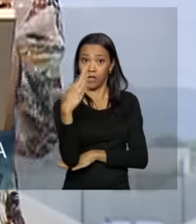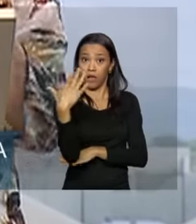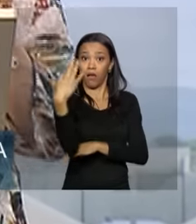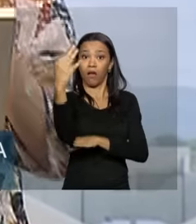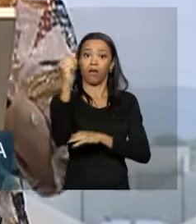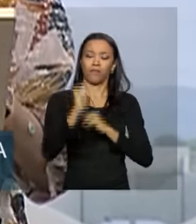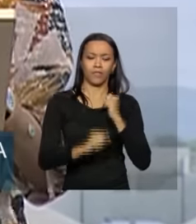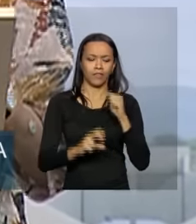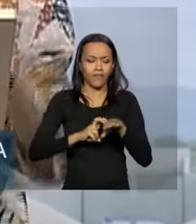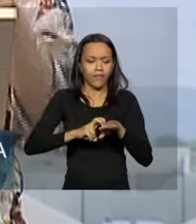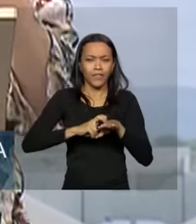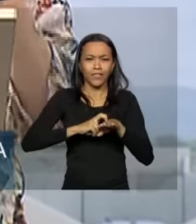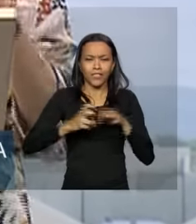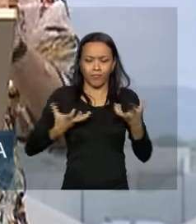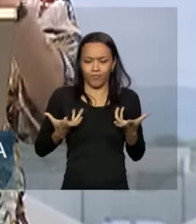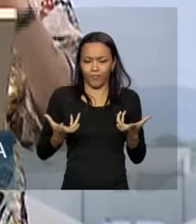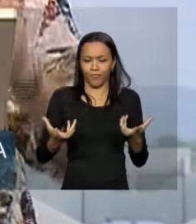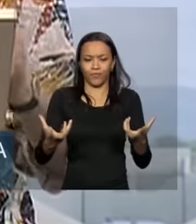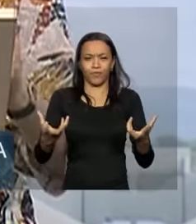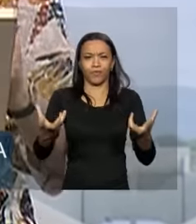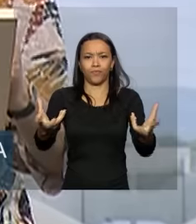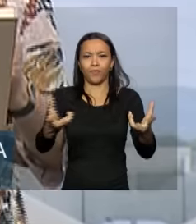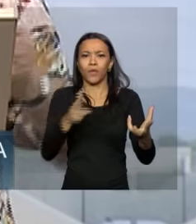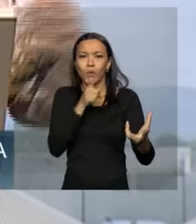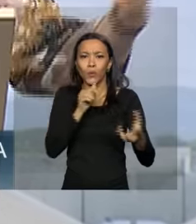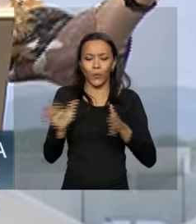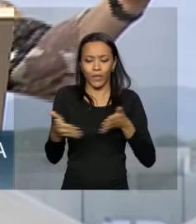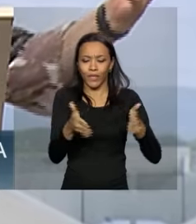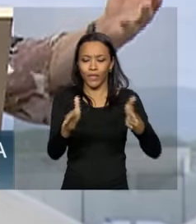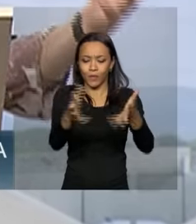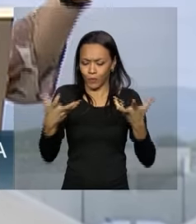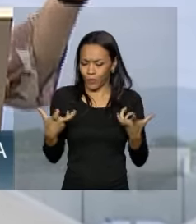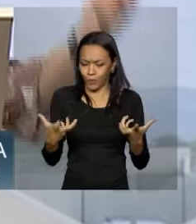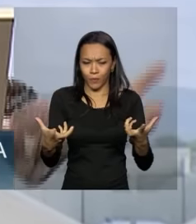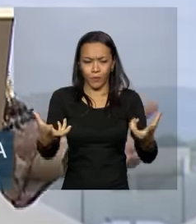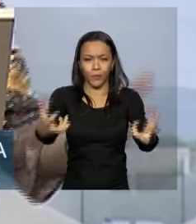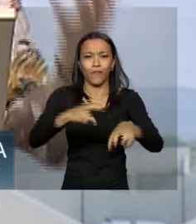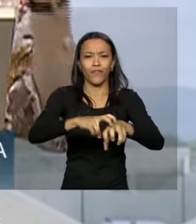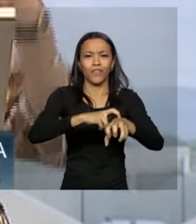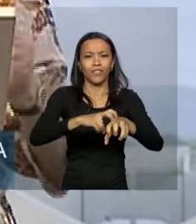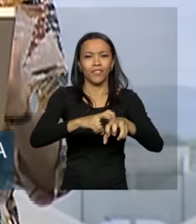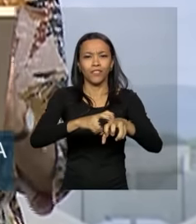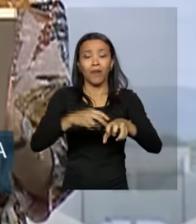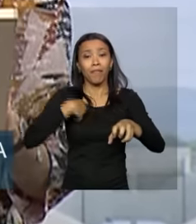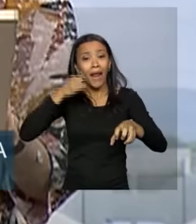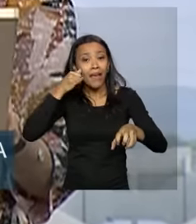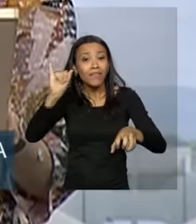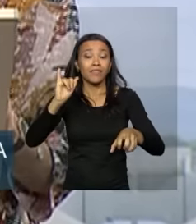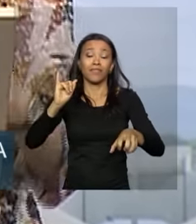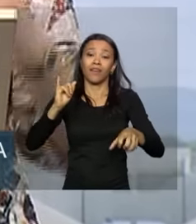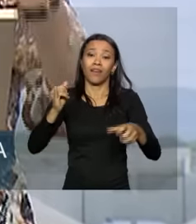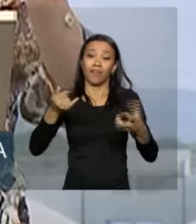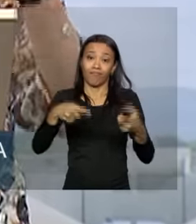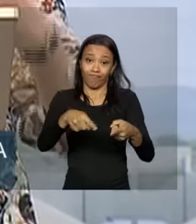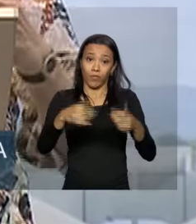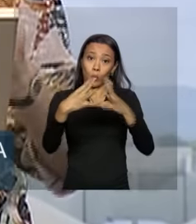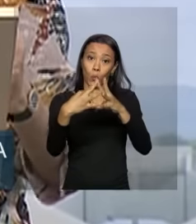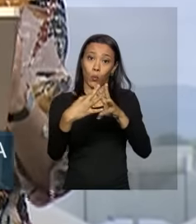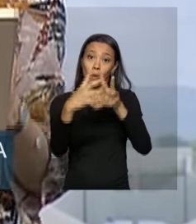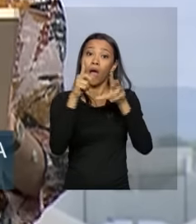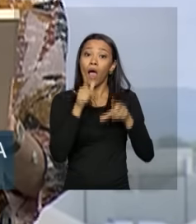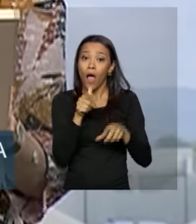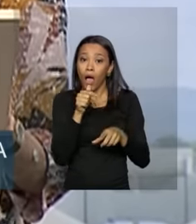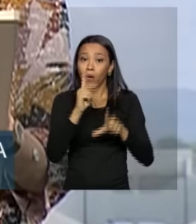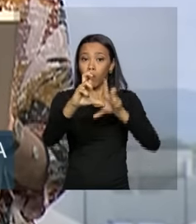aquela vegetação que protege o rio para não haver assoreamento do rio, diminuição